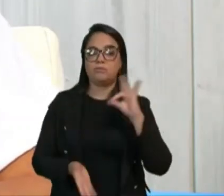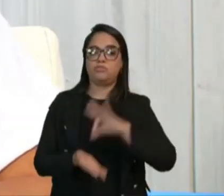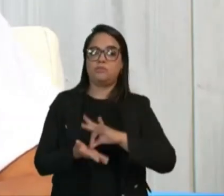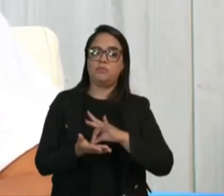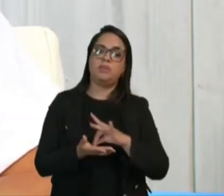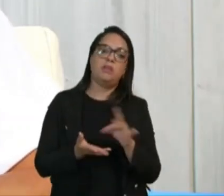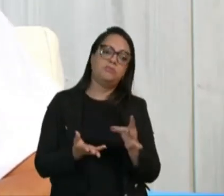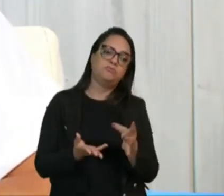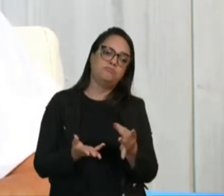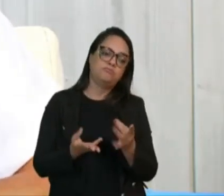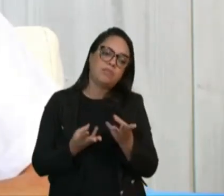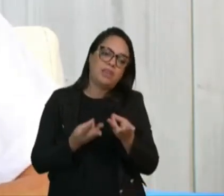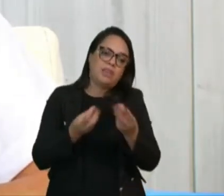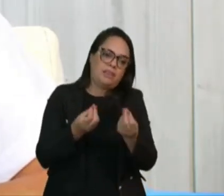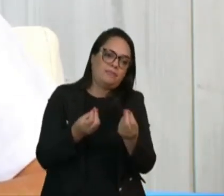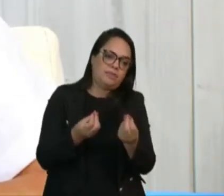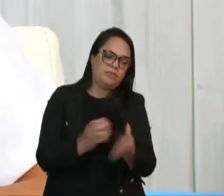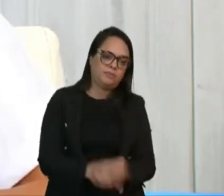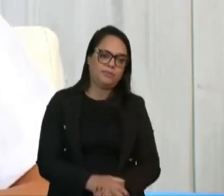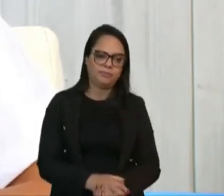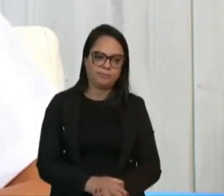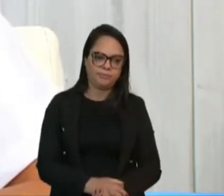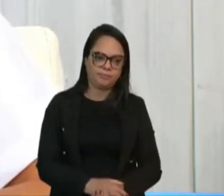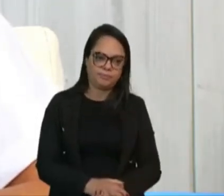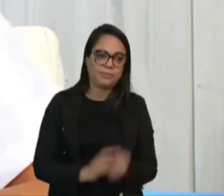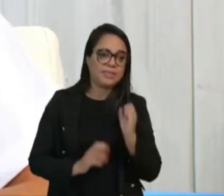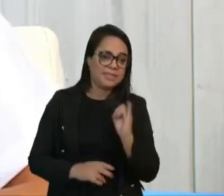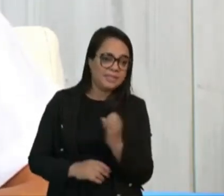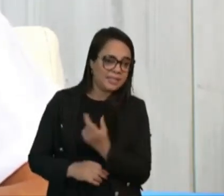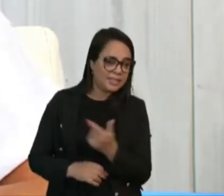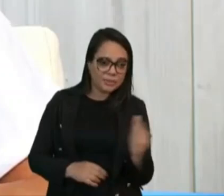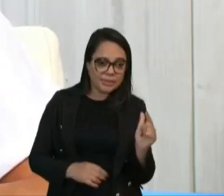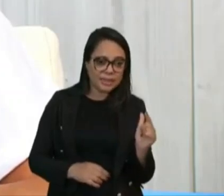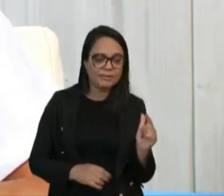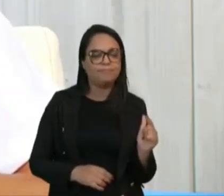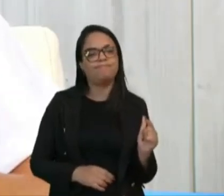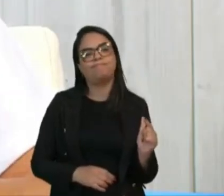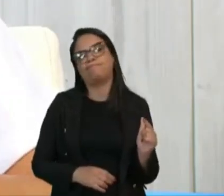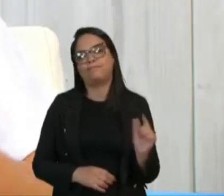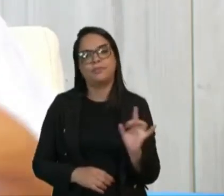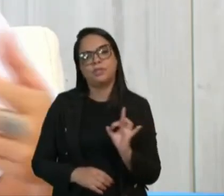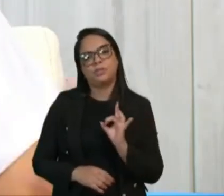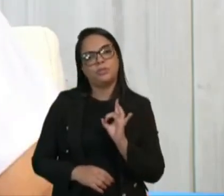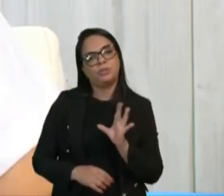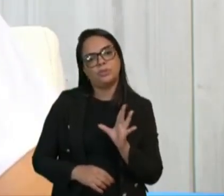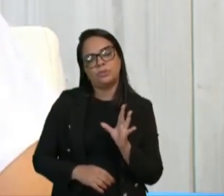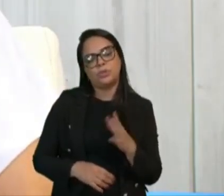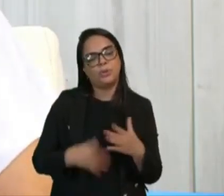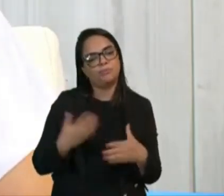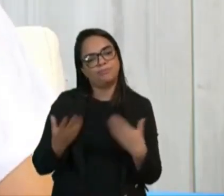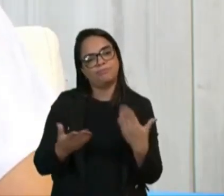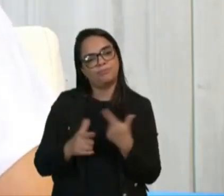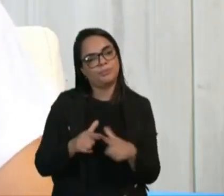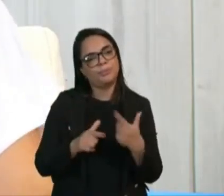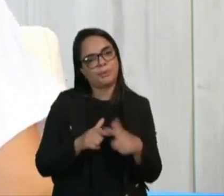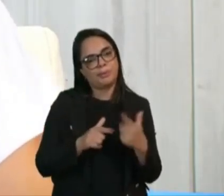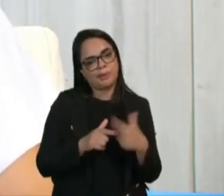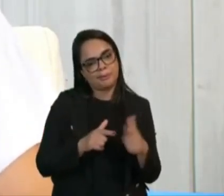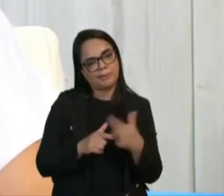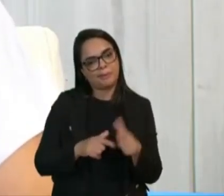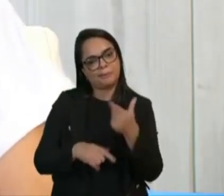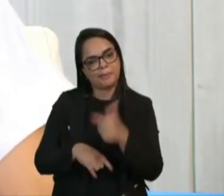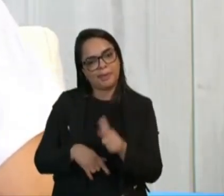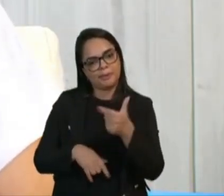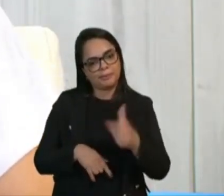né? Que é real. Enquanto isso não acontecer, é só problema atrás de problema.